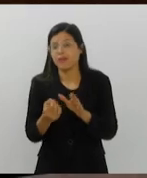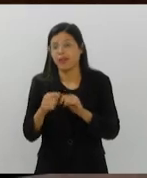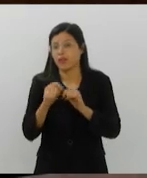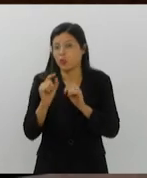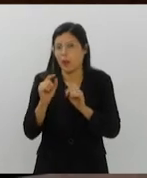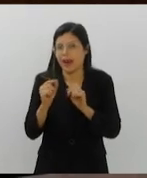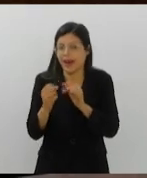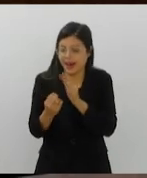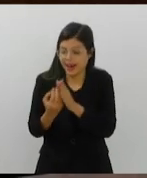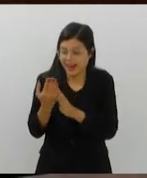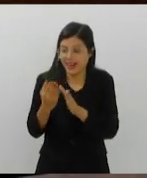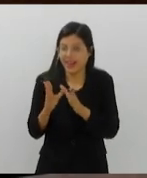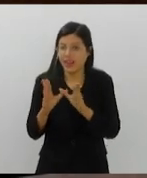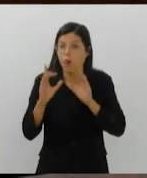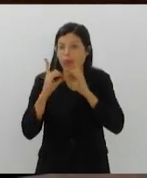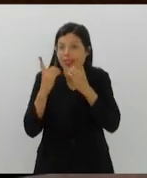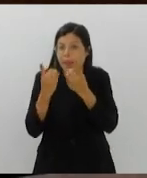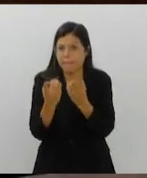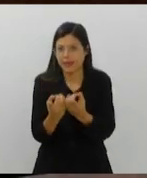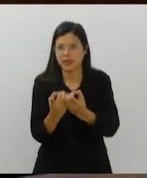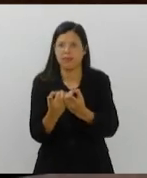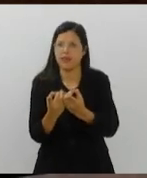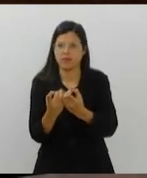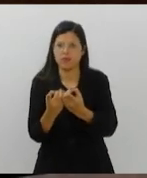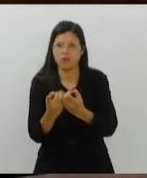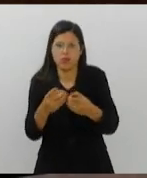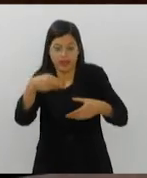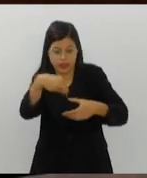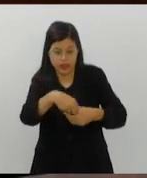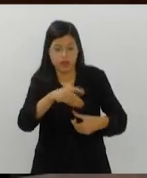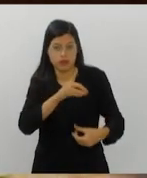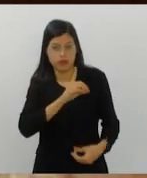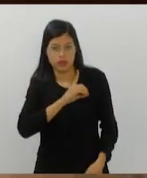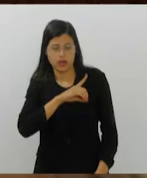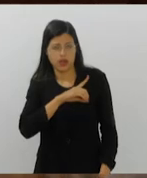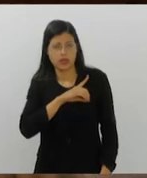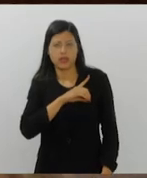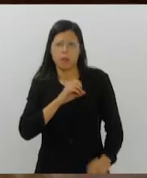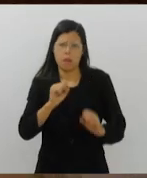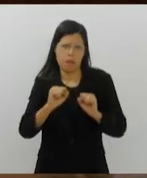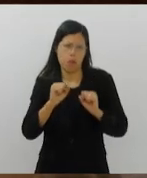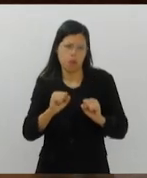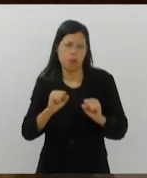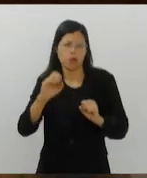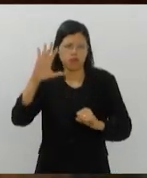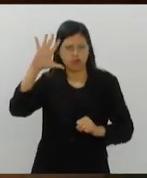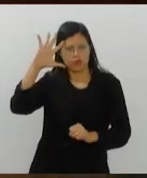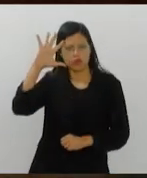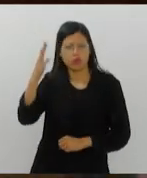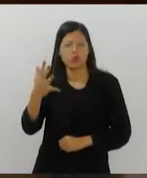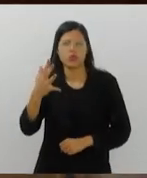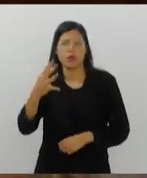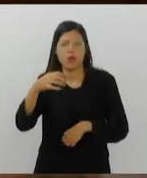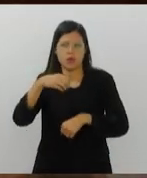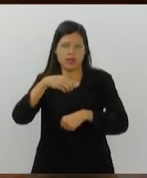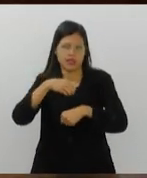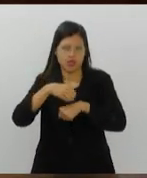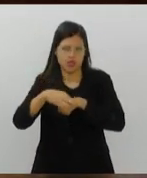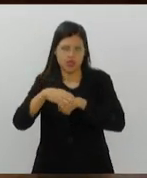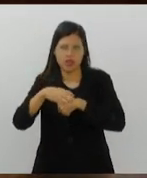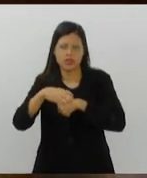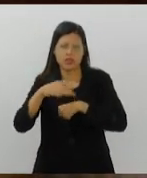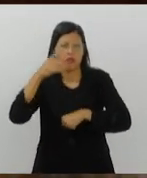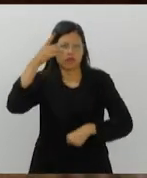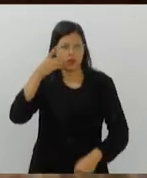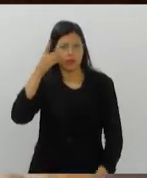uma delegacia já existente. E isso pode ser um caminho para essa boa indicação do